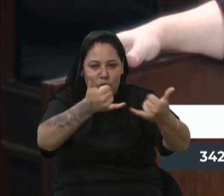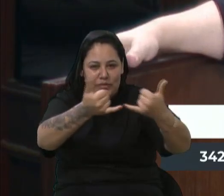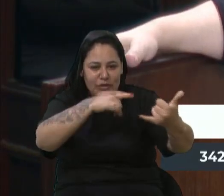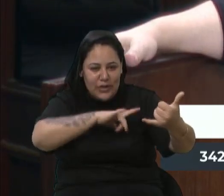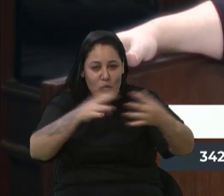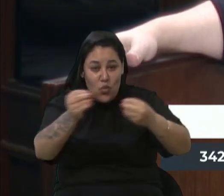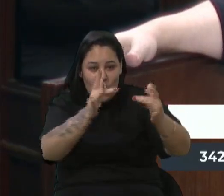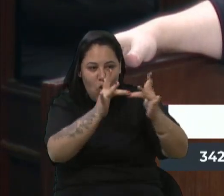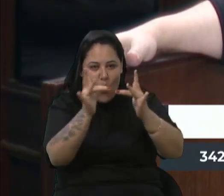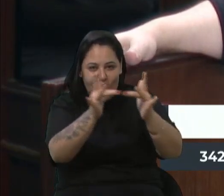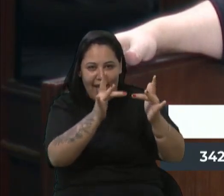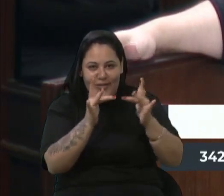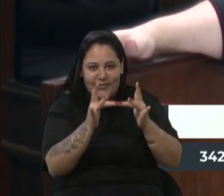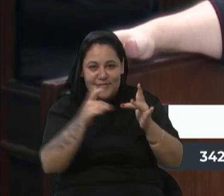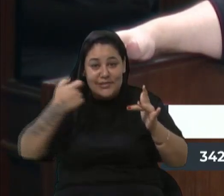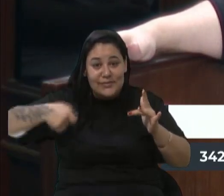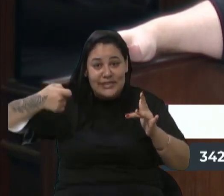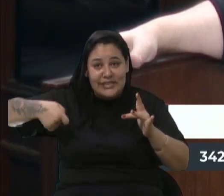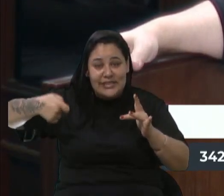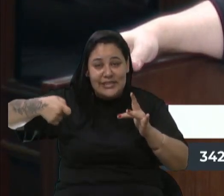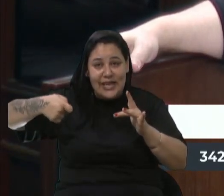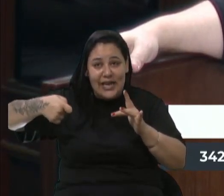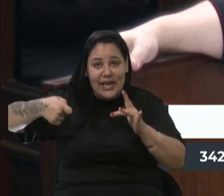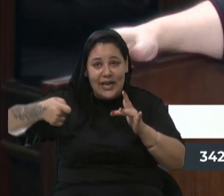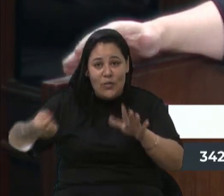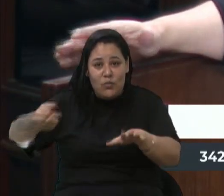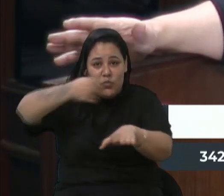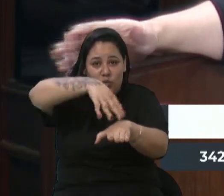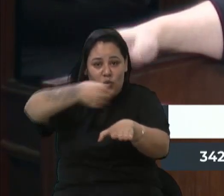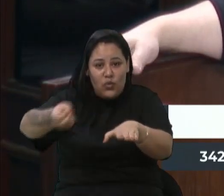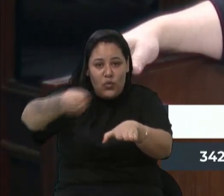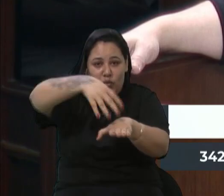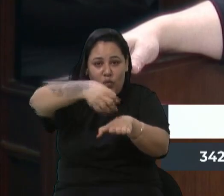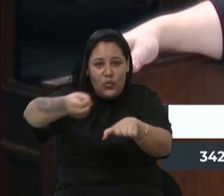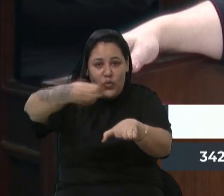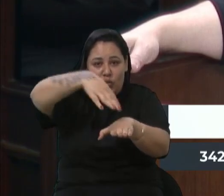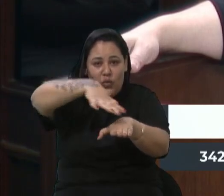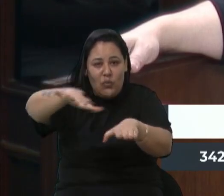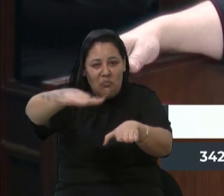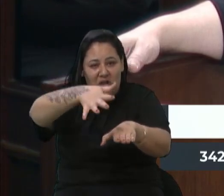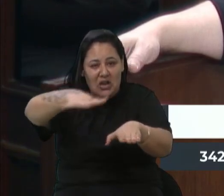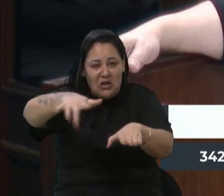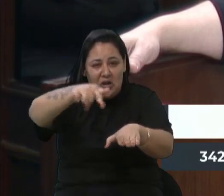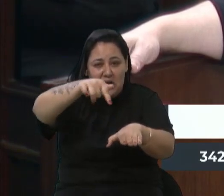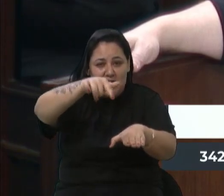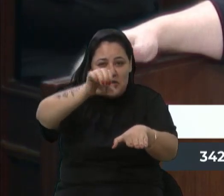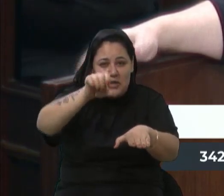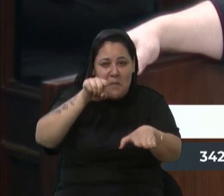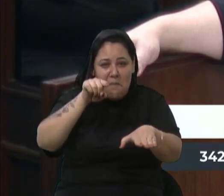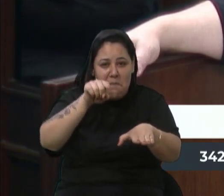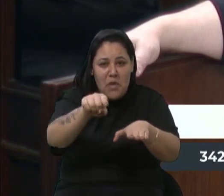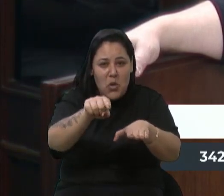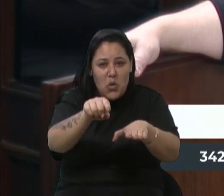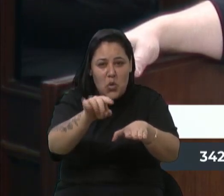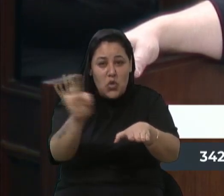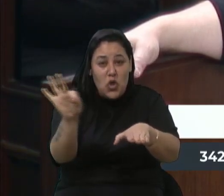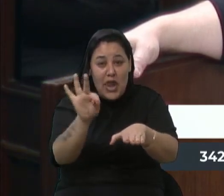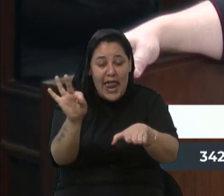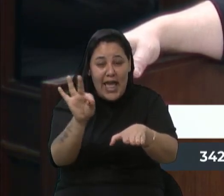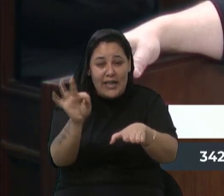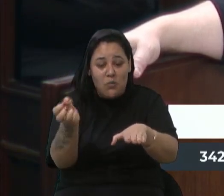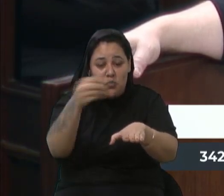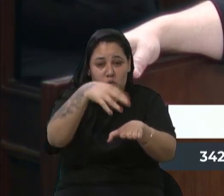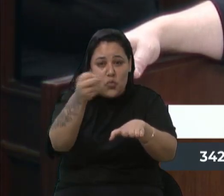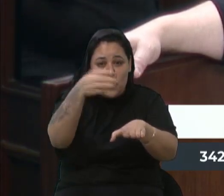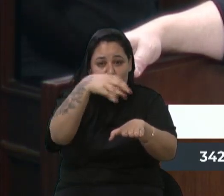aí, eles têm que vir, vereador Scalco, um caminhão hoje carrega média de 70 mil quilos, 70 toneladas, eles